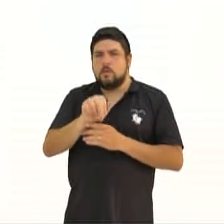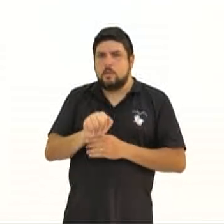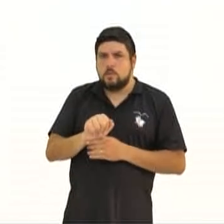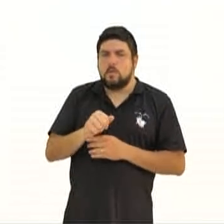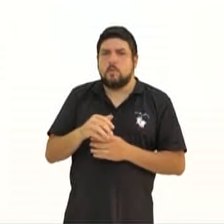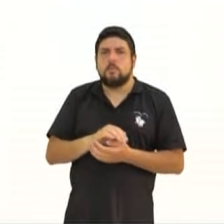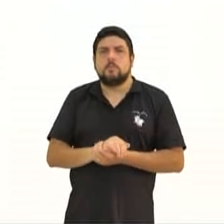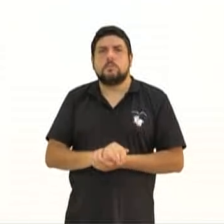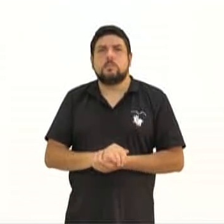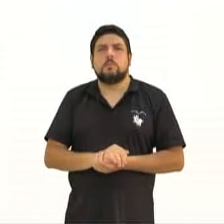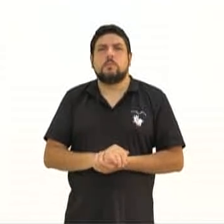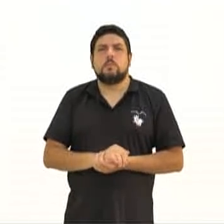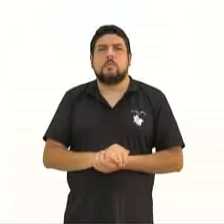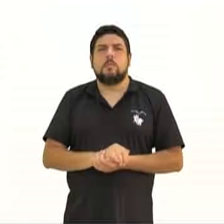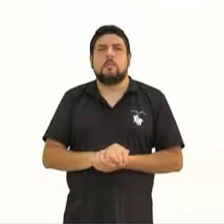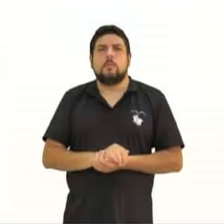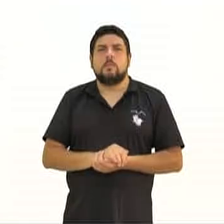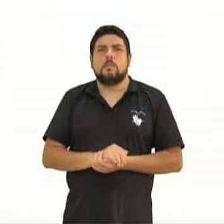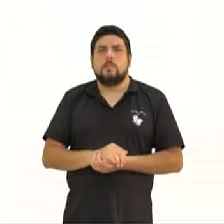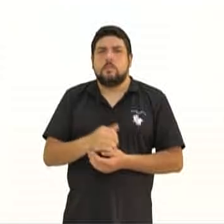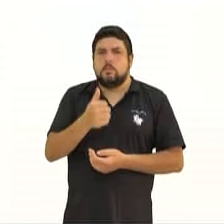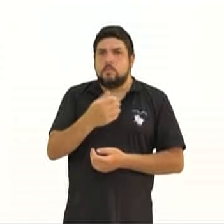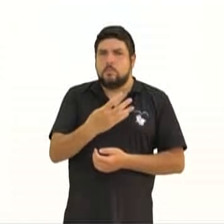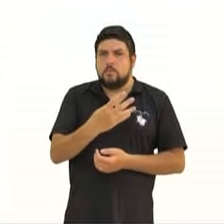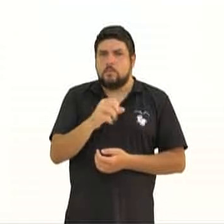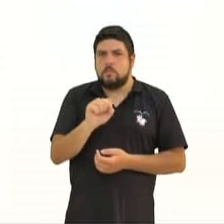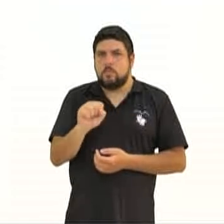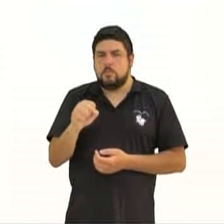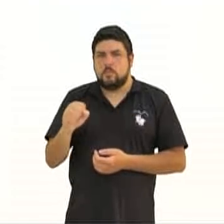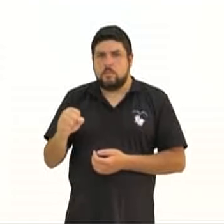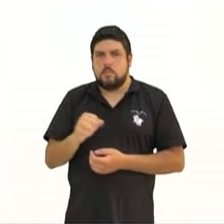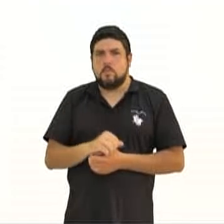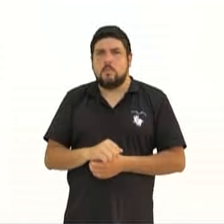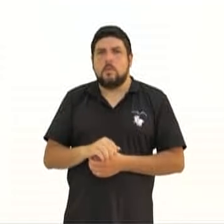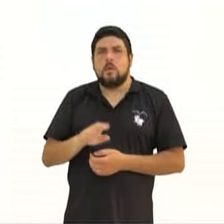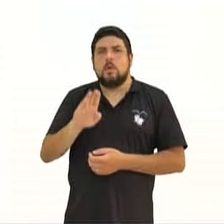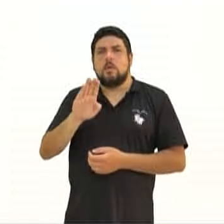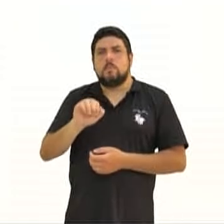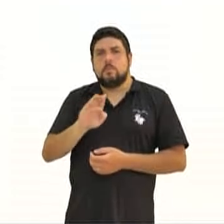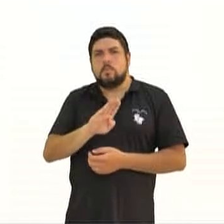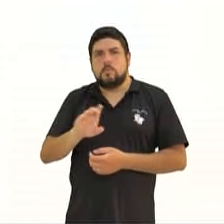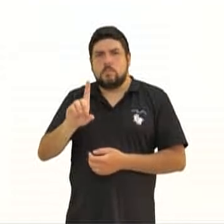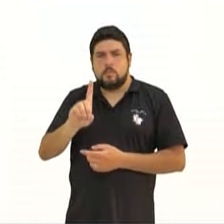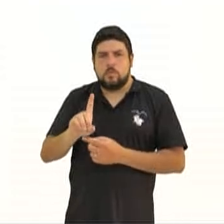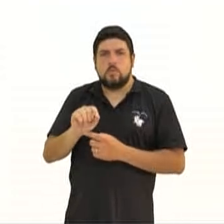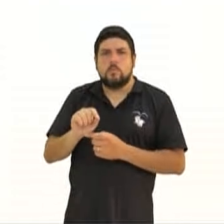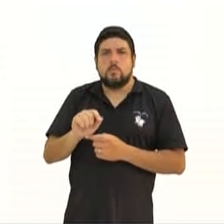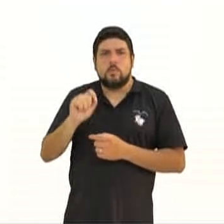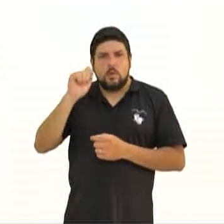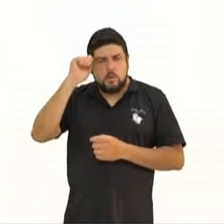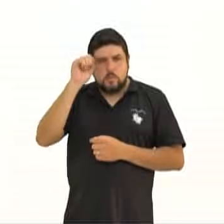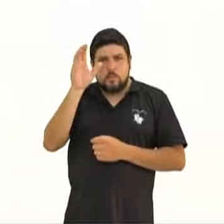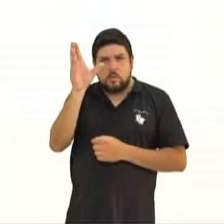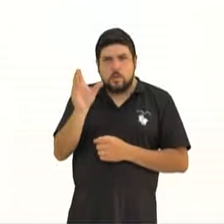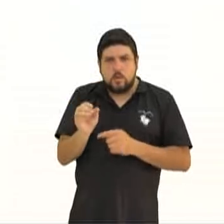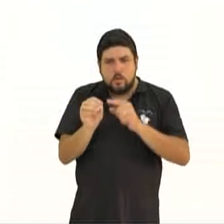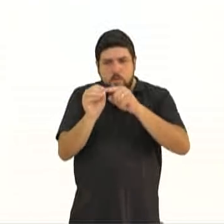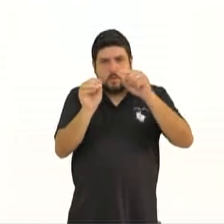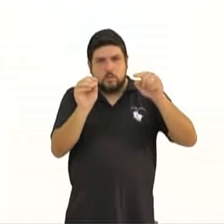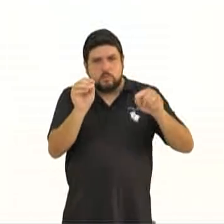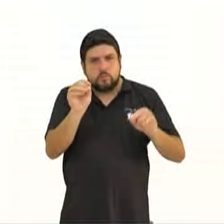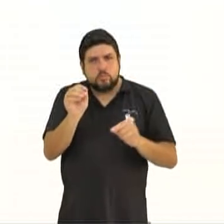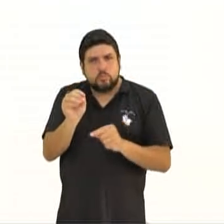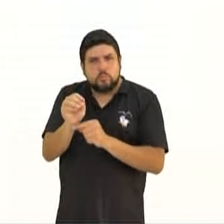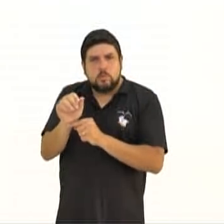fica o Congo. Em 1488, Bartolomeu Dias contornou a parte sul da África, o chamado Cabo das